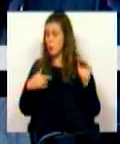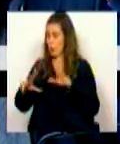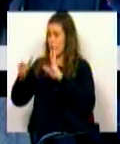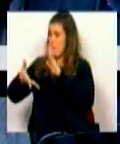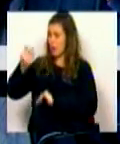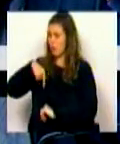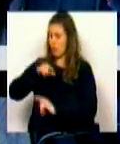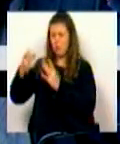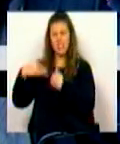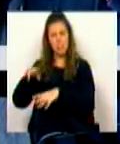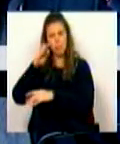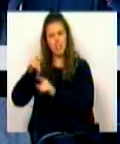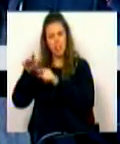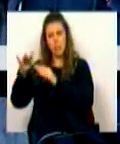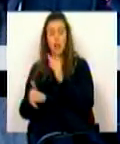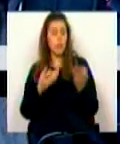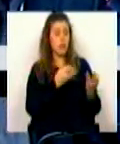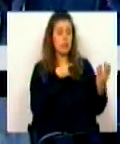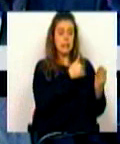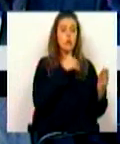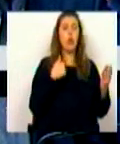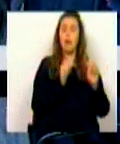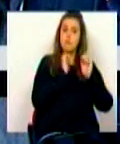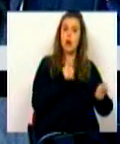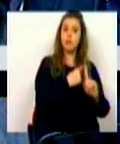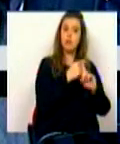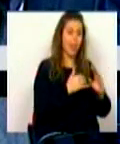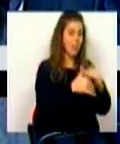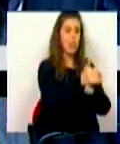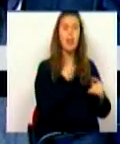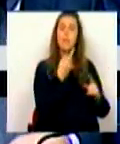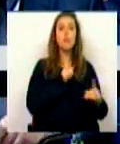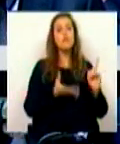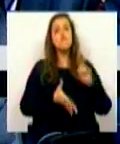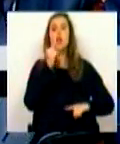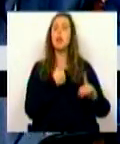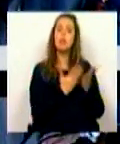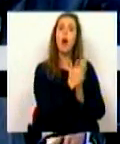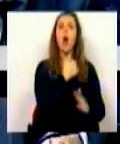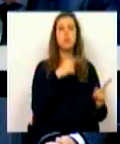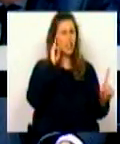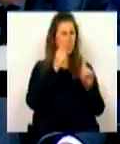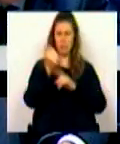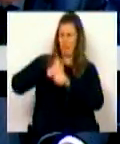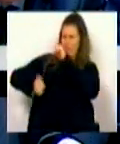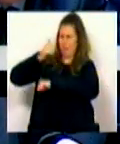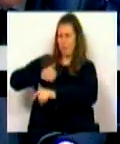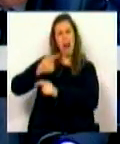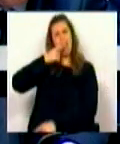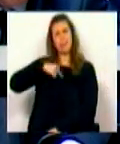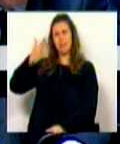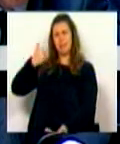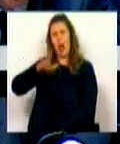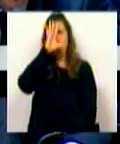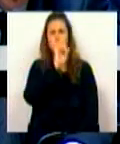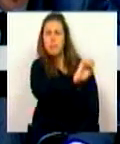seja, estamos numa trajetória saudável e é essa trajetória que temos de conseguir manter para não voltar à trajetória dos governos